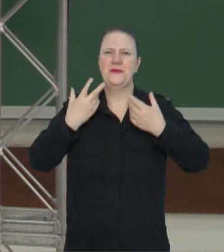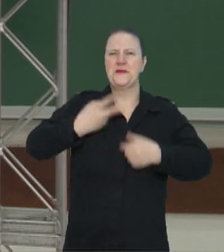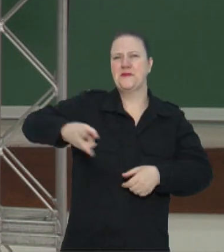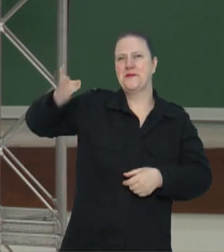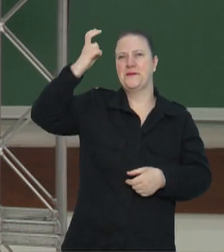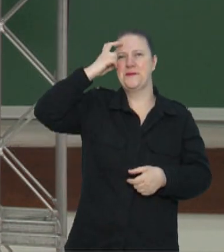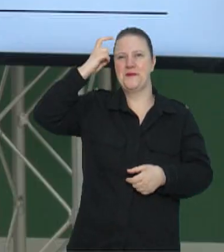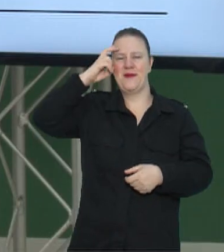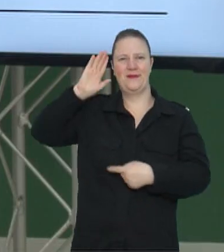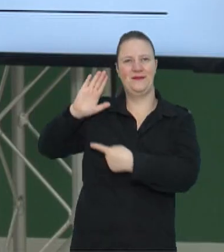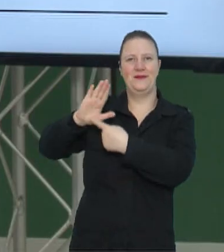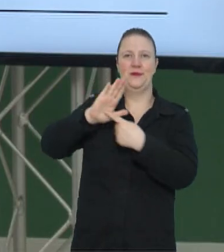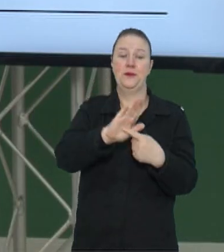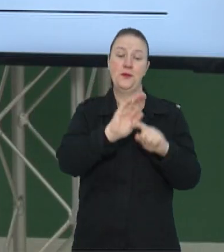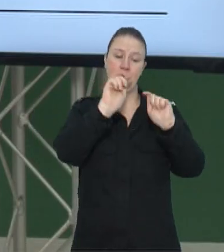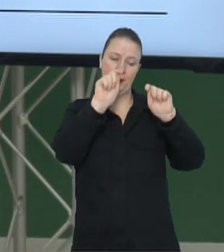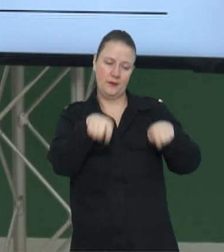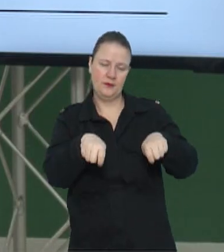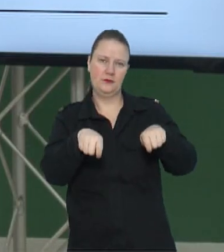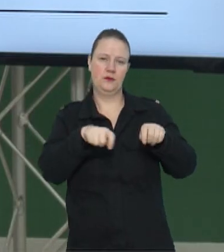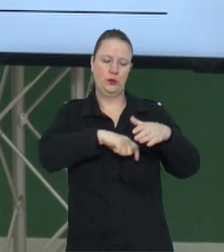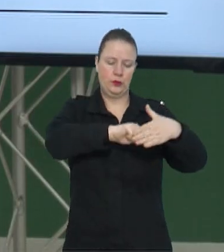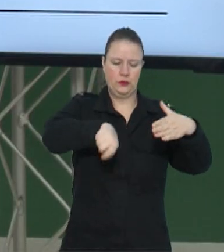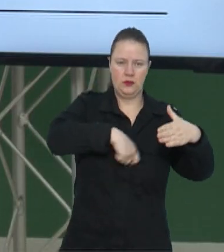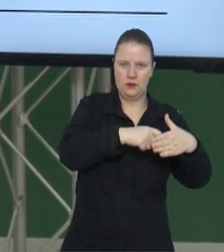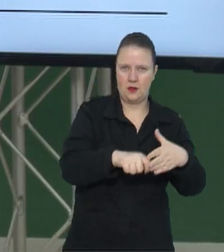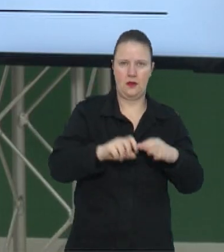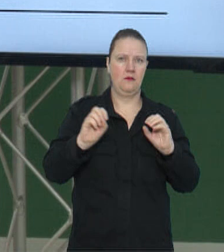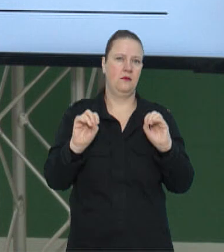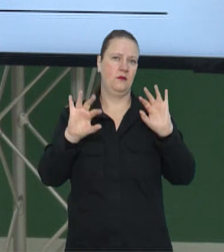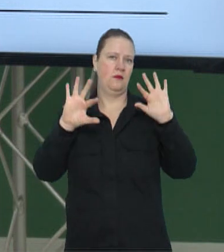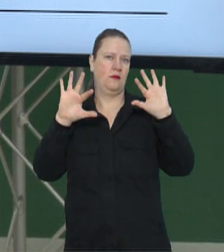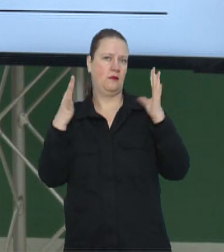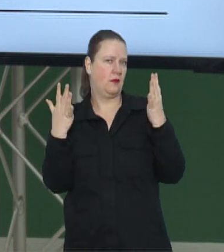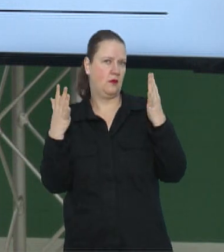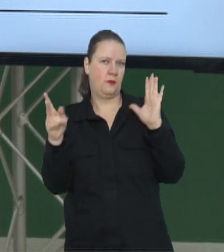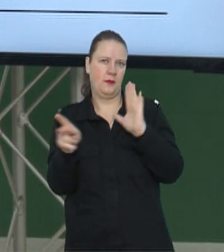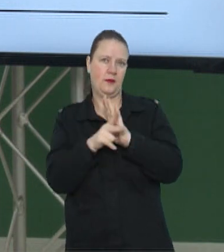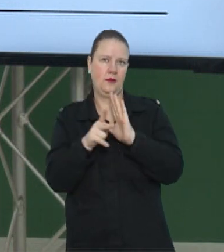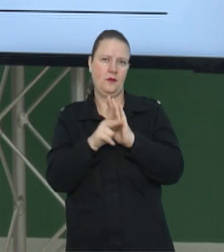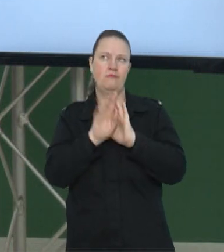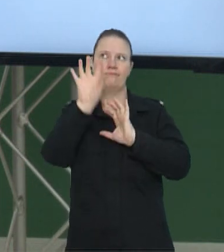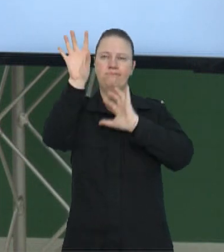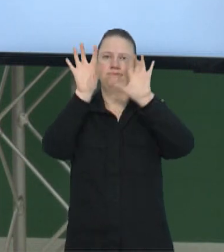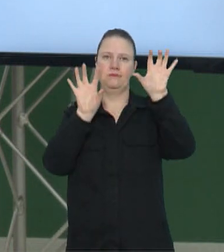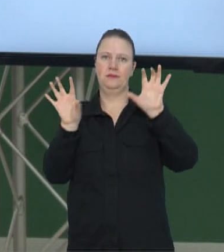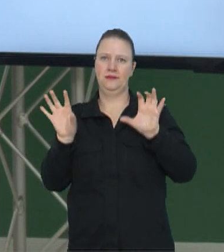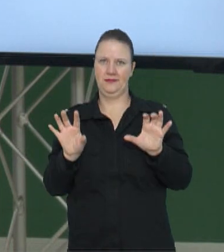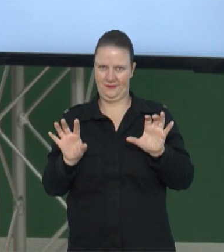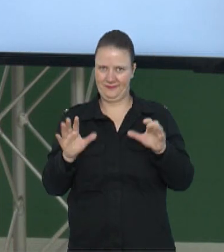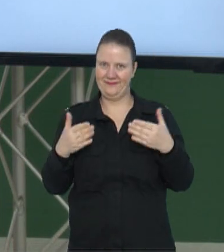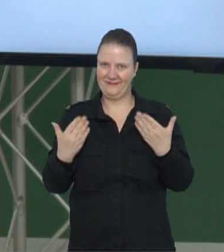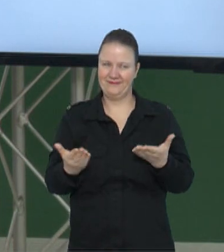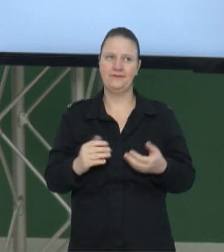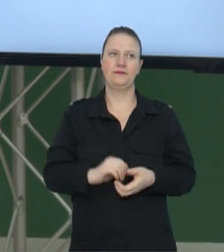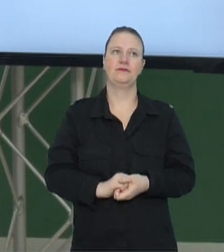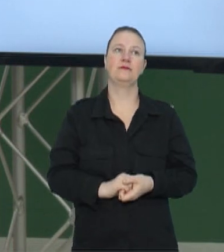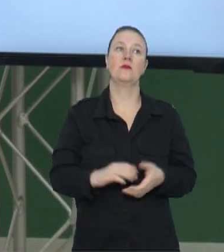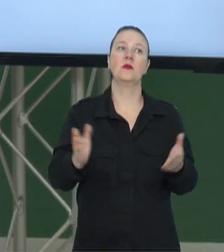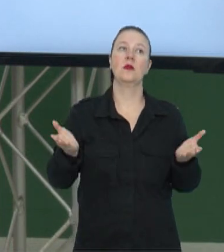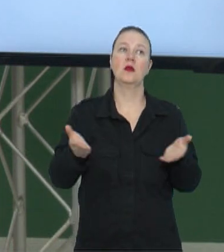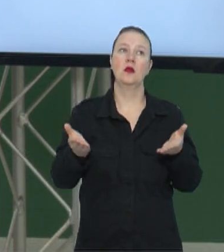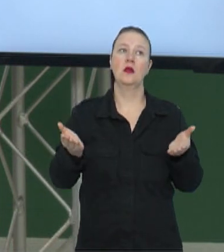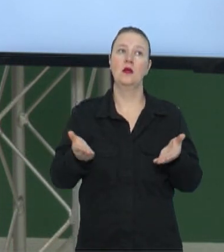que poderiam ser da culinária, festas típicas, aquilo que a gente falou ao longo da aula. Então, vamos lá às respostas com os